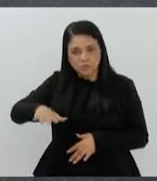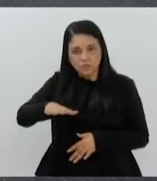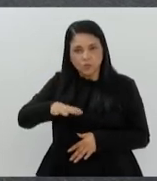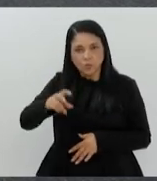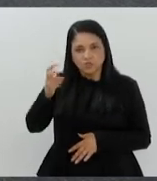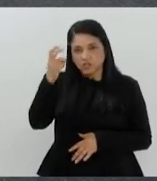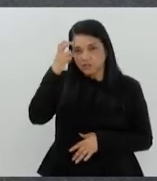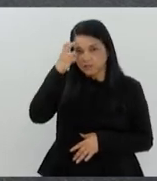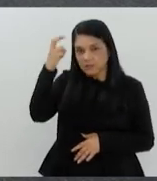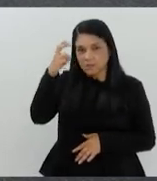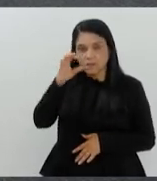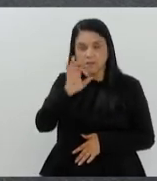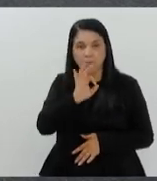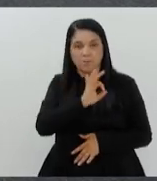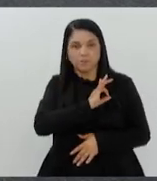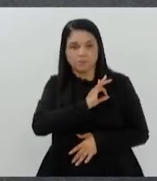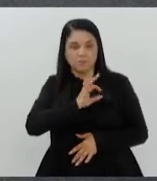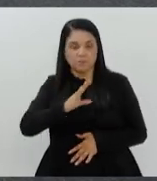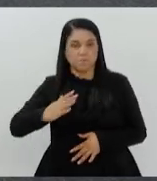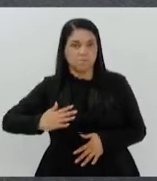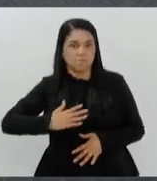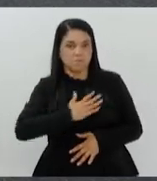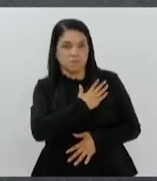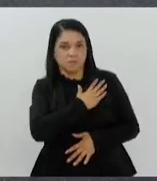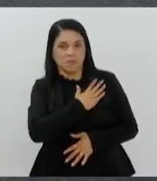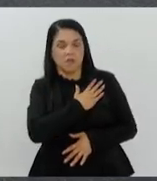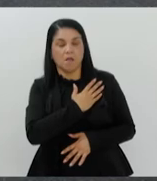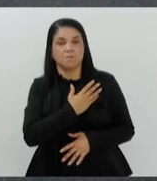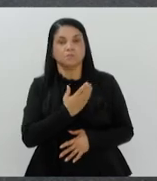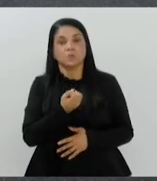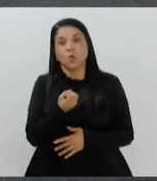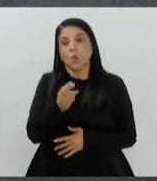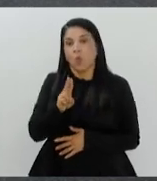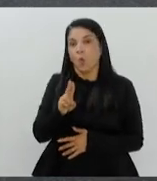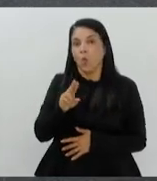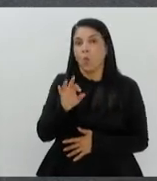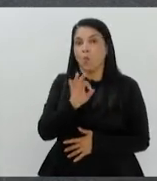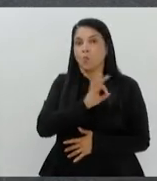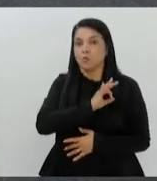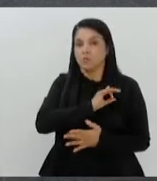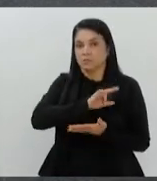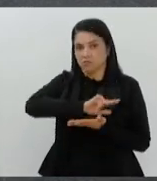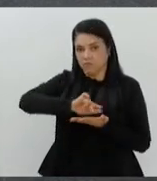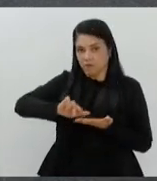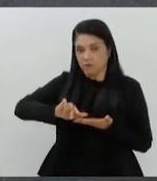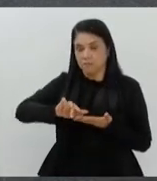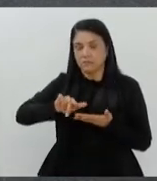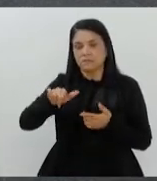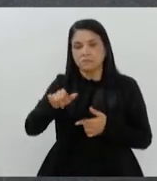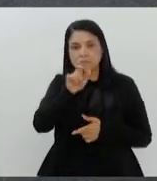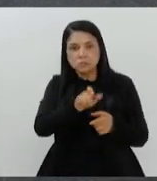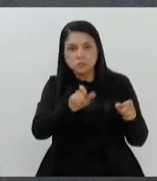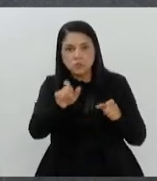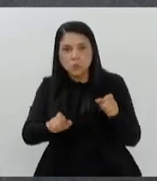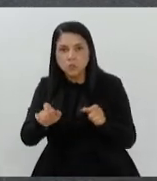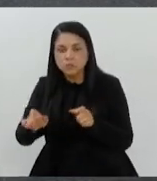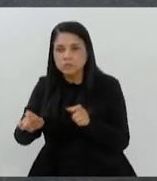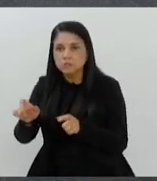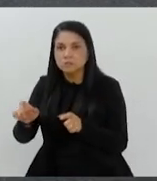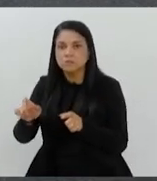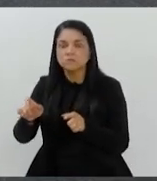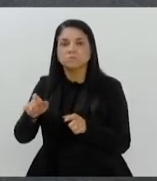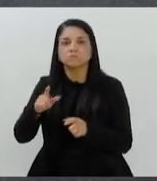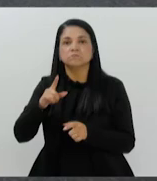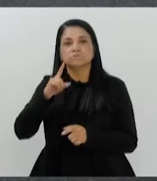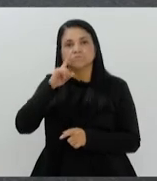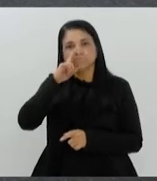inteligência da Polícia Militar ou das polícias, e isso colocou em risco as pessoas que têm hoje esse